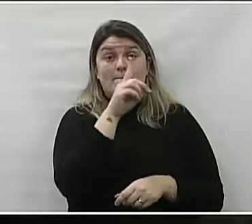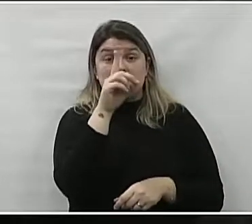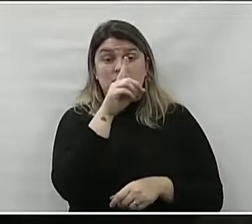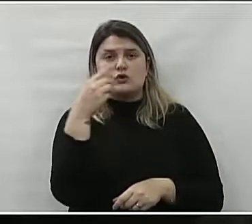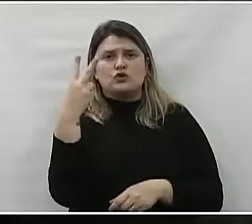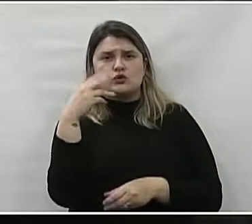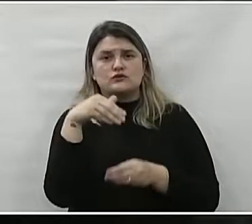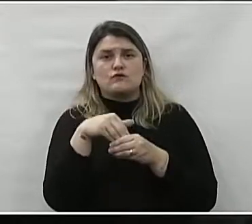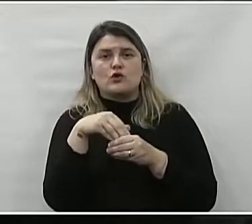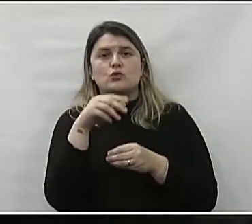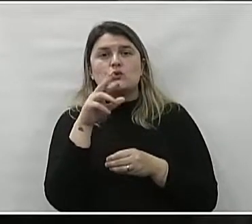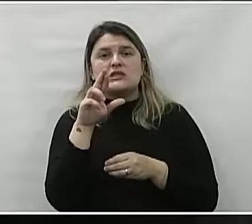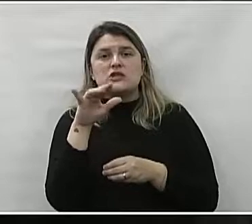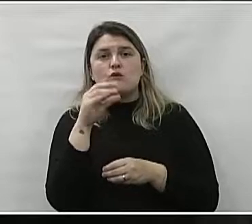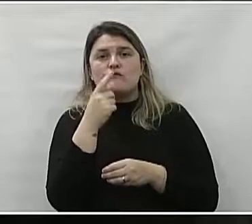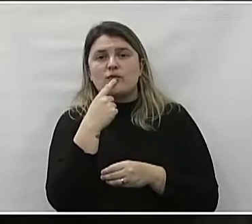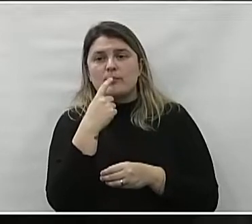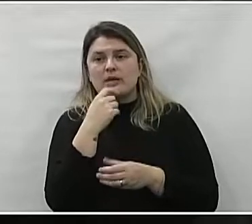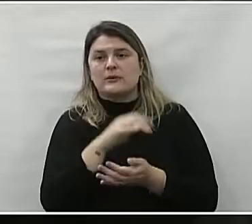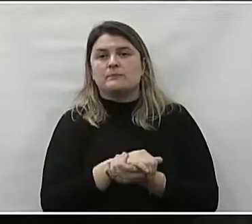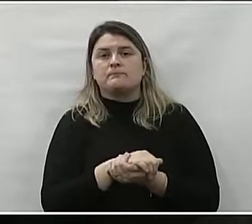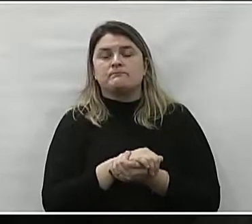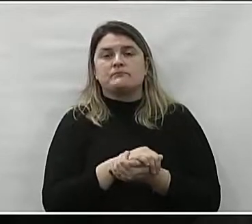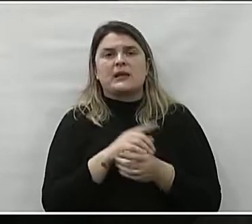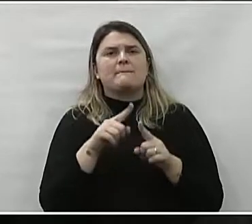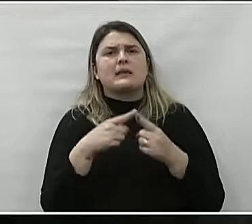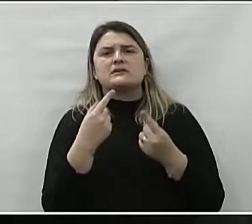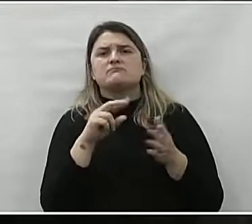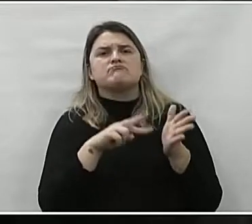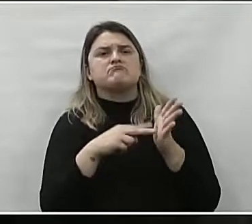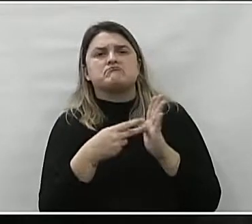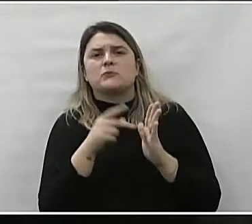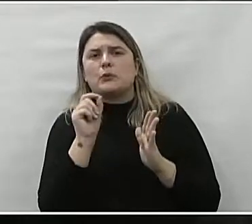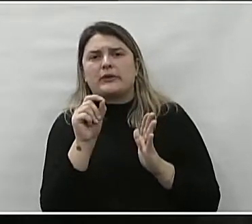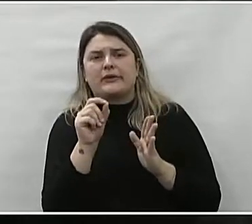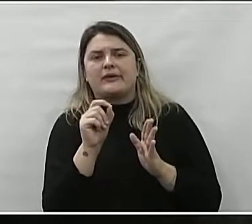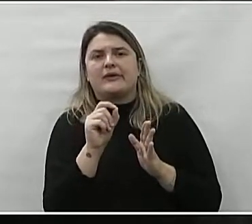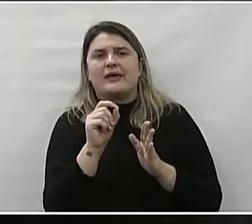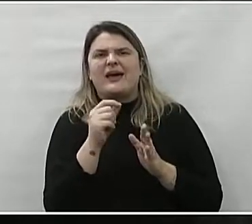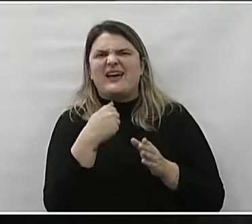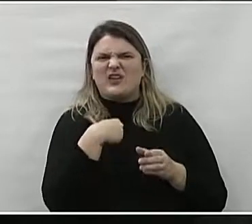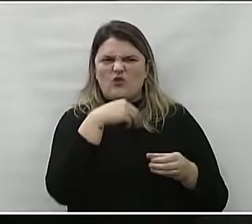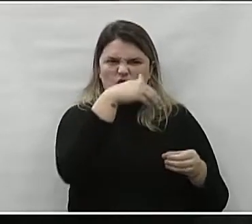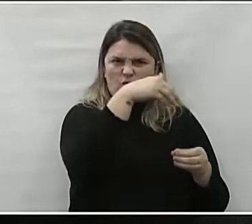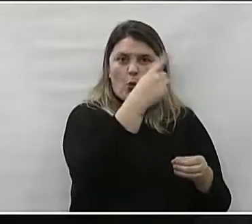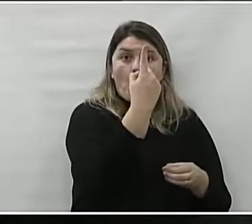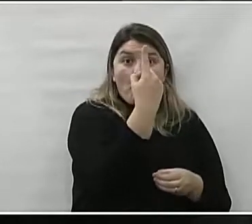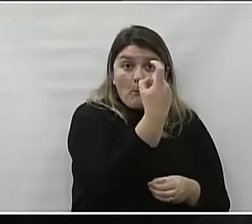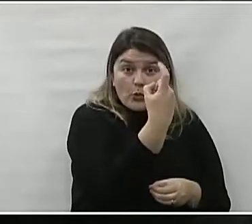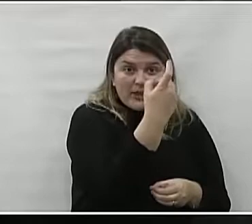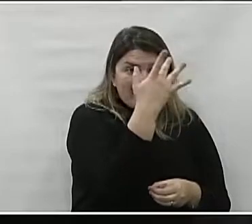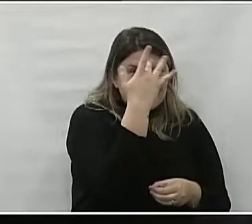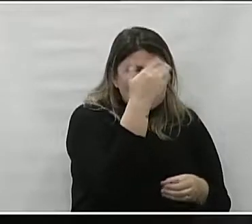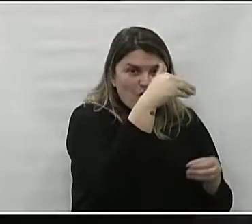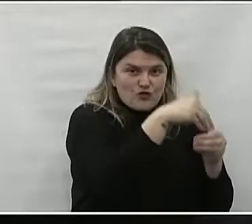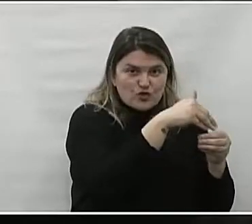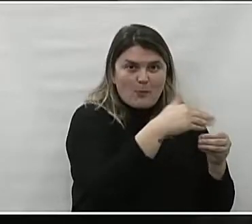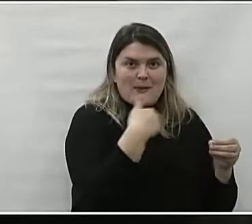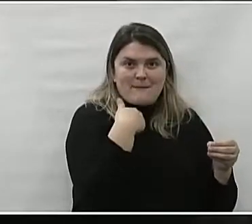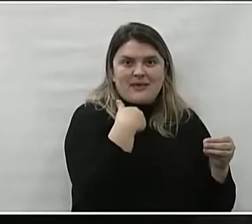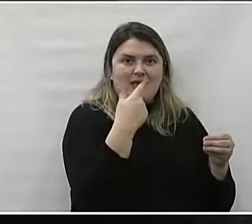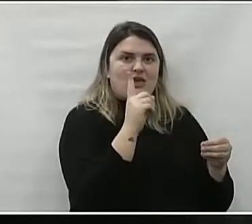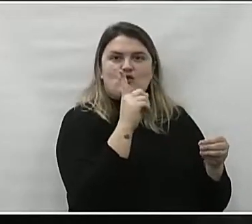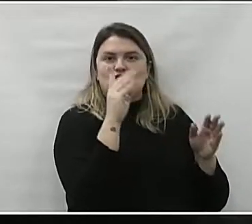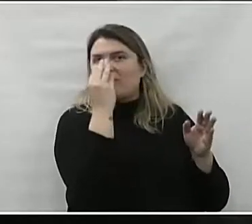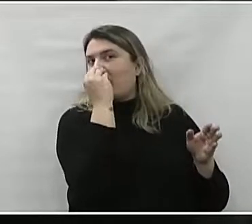dois votos no Rio Vermelho mas eu coloquei o seguinte não é porque eu só fiz um voto eu não fiz nenhum voto que eu não vou